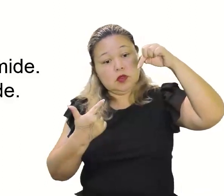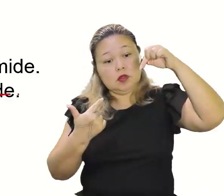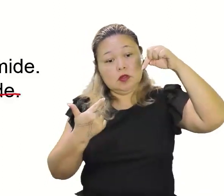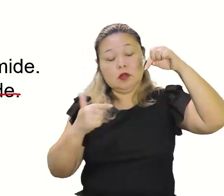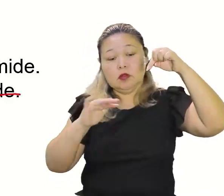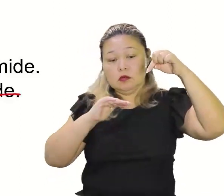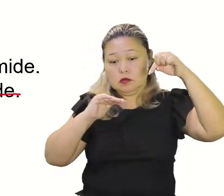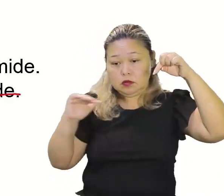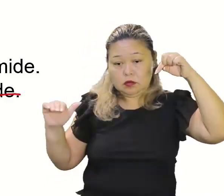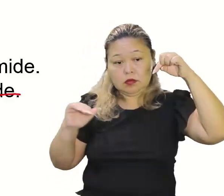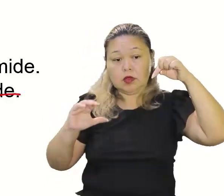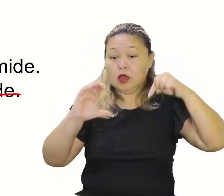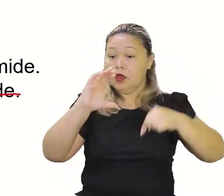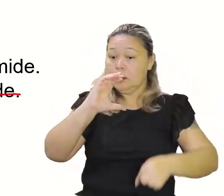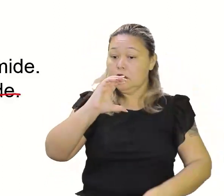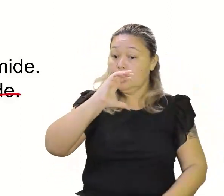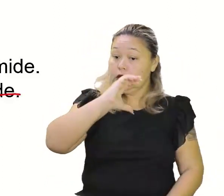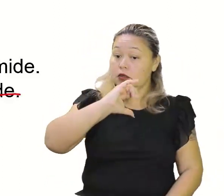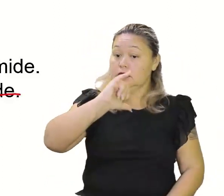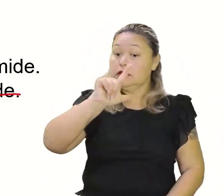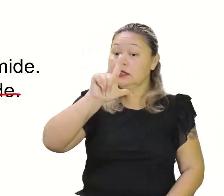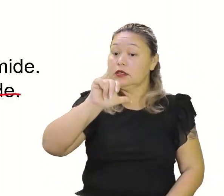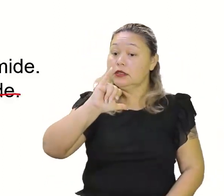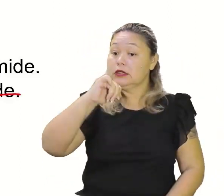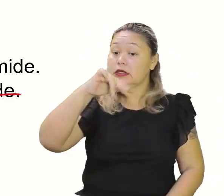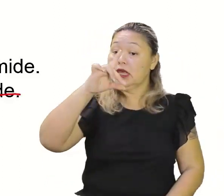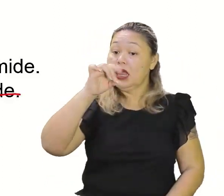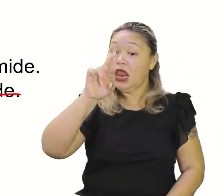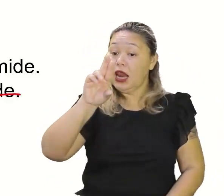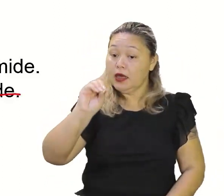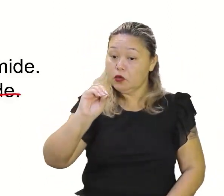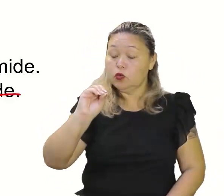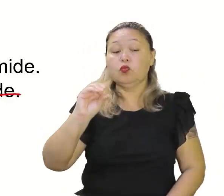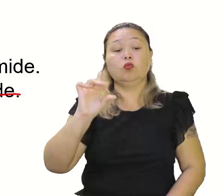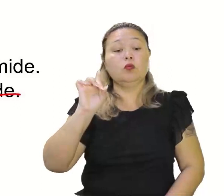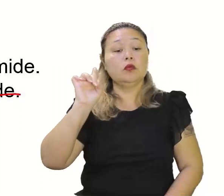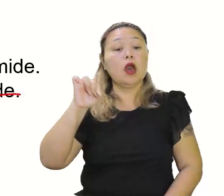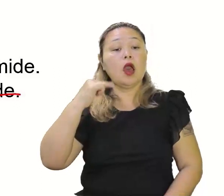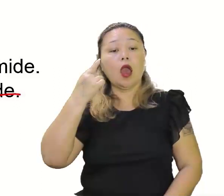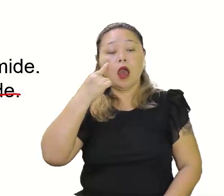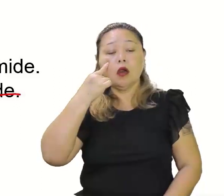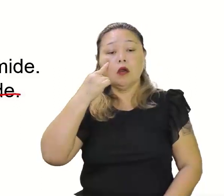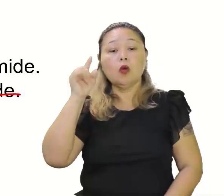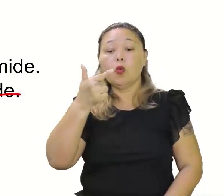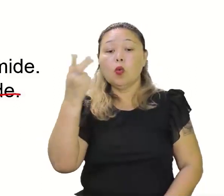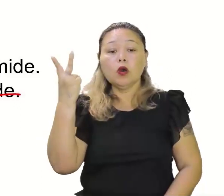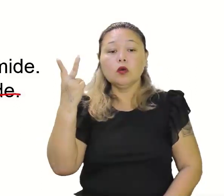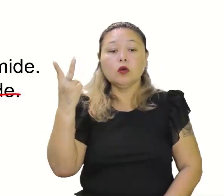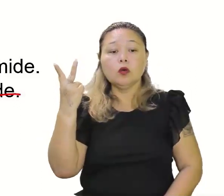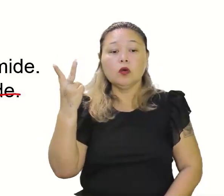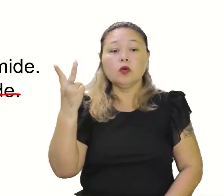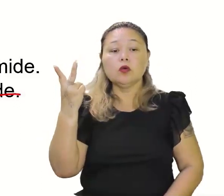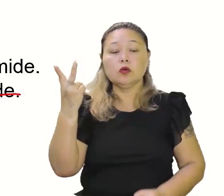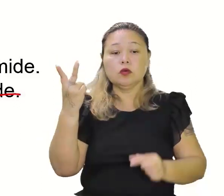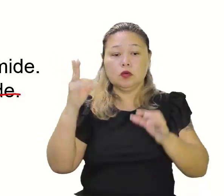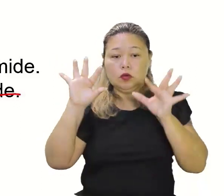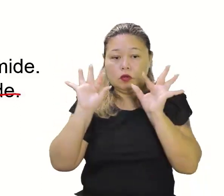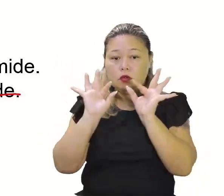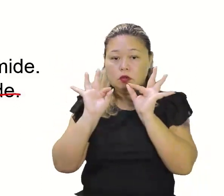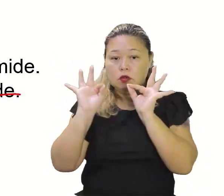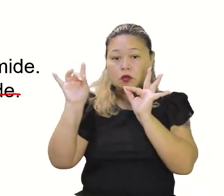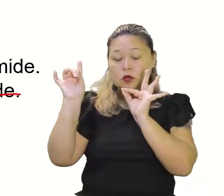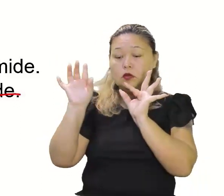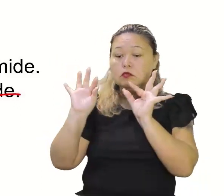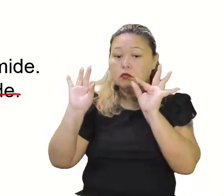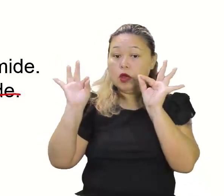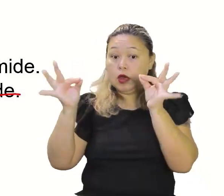pode eliminar, né? Ó, não tem cilindro. Agora vamos ver, temos mais 2 aqui. Eu acho que esse aqui, de cara, a gente já